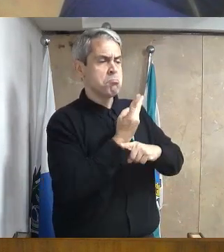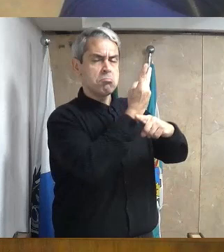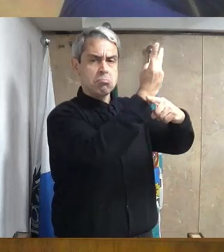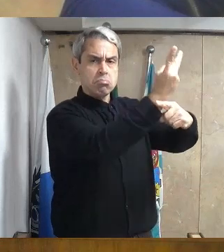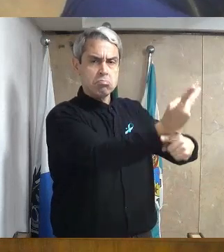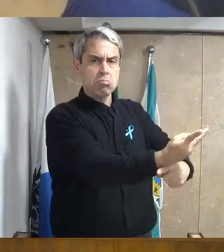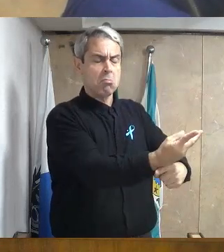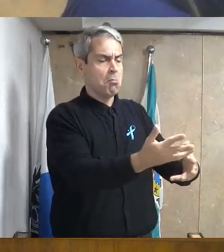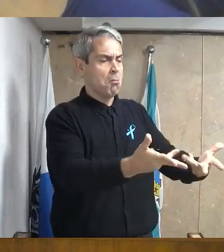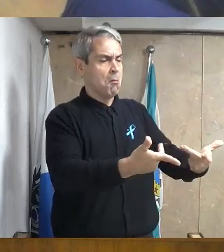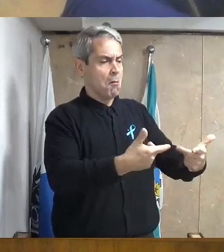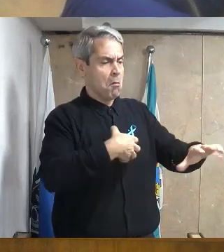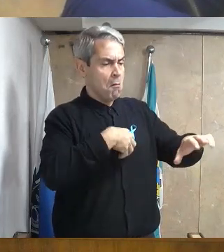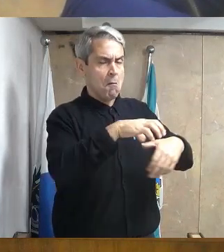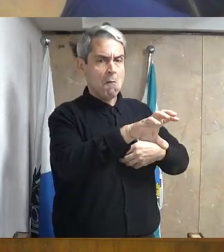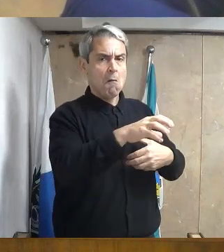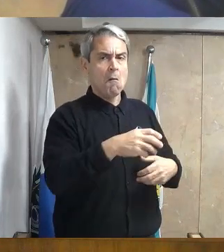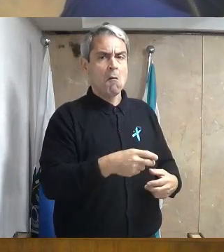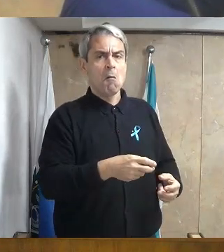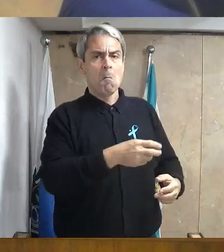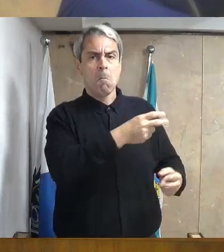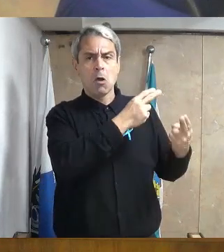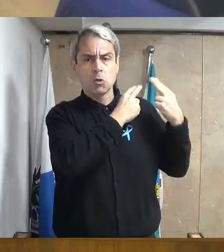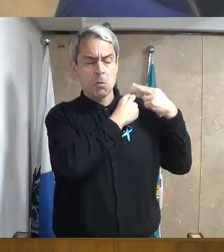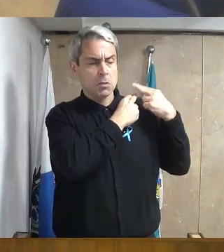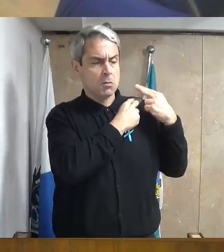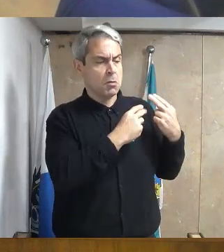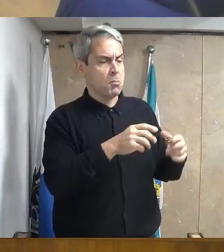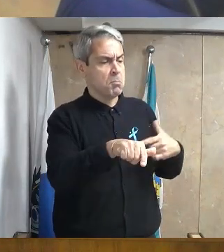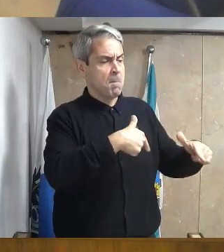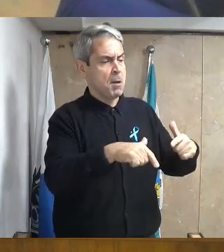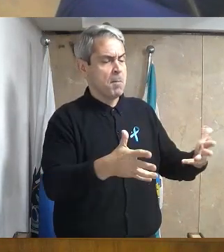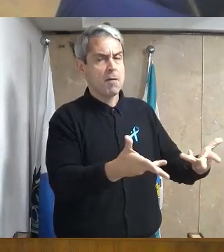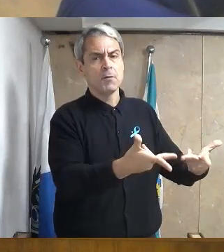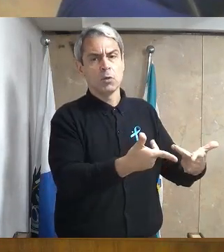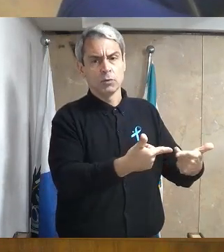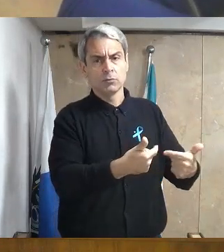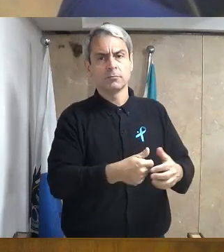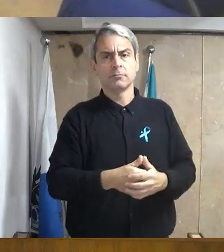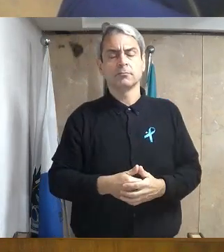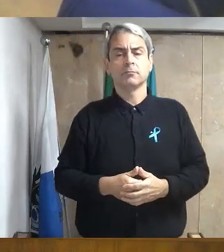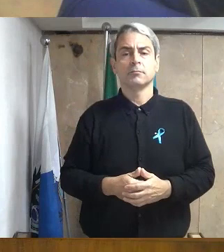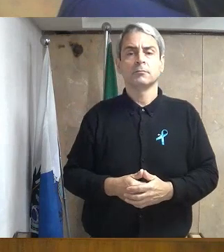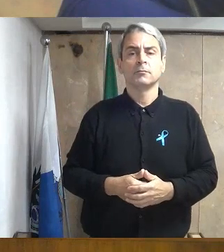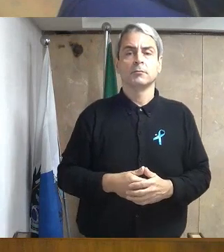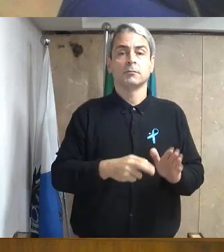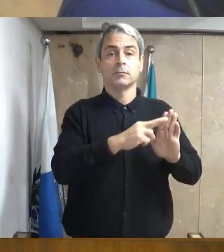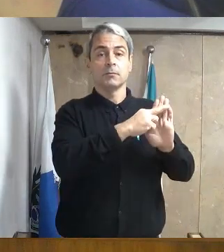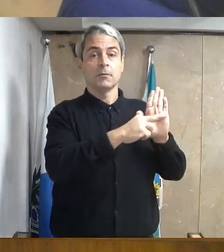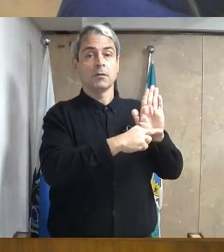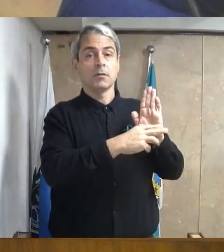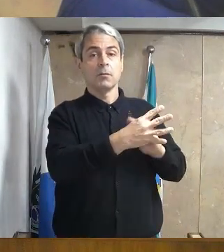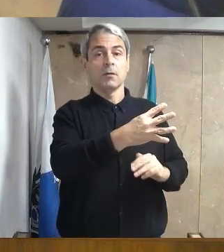gentil e dinâmico, visando desenvolver um trabalho de excelência. Requerimento número